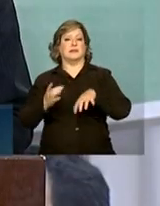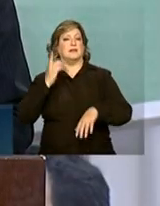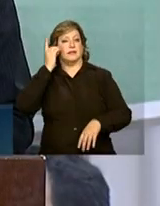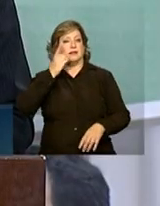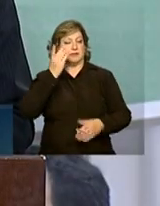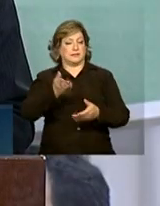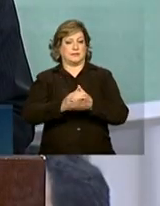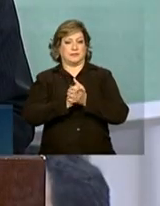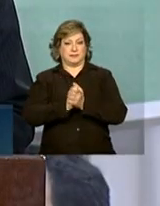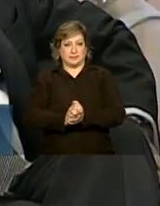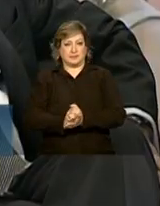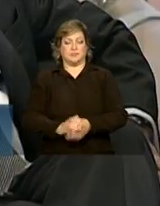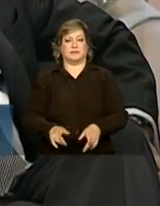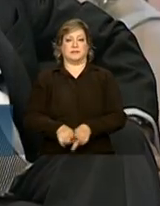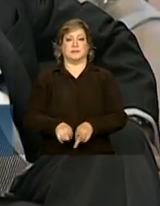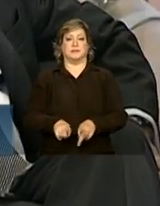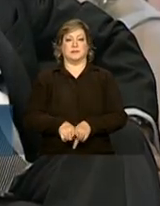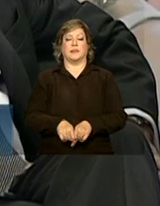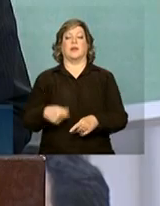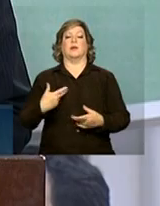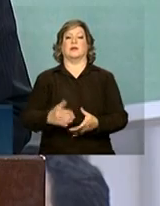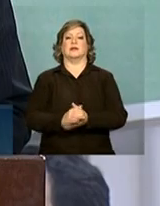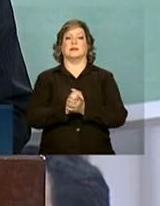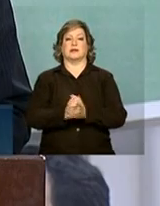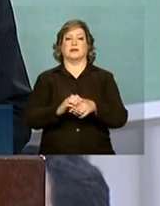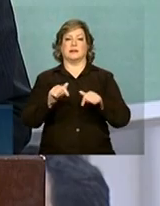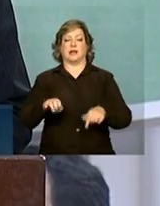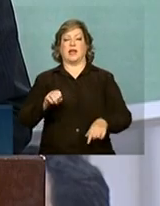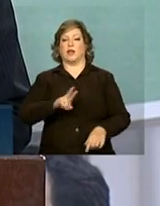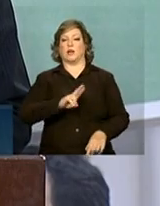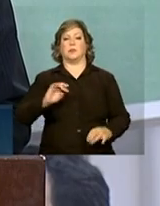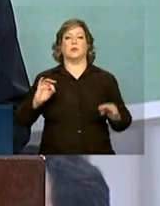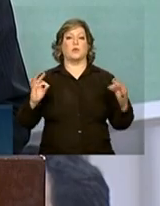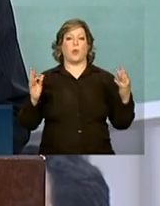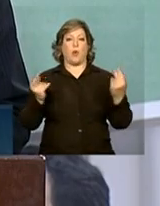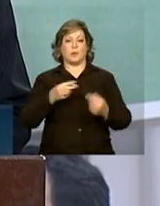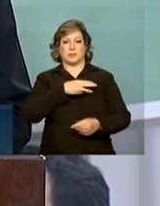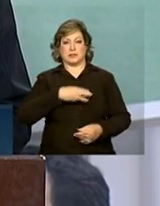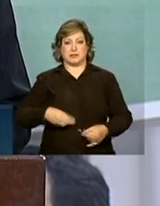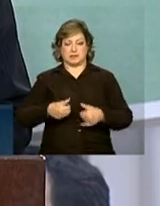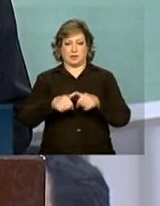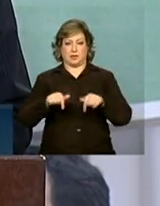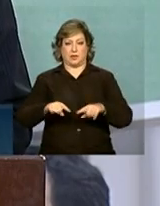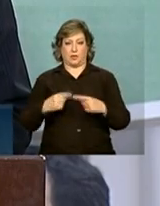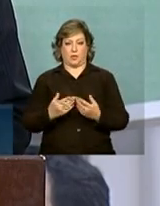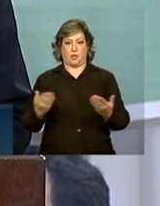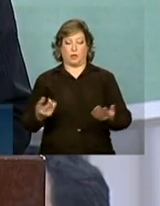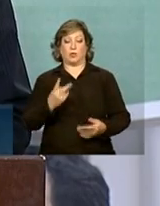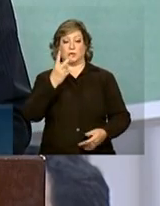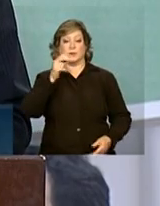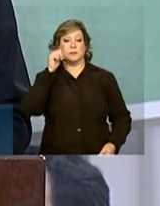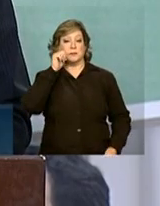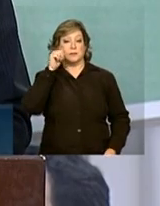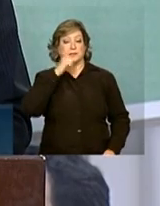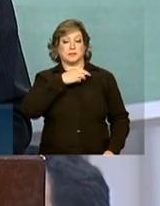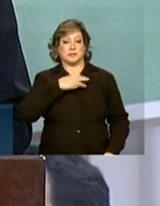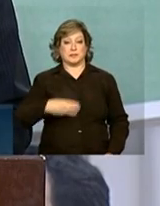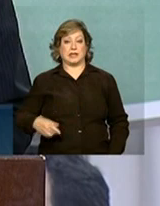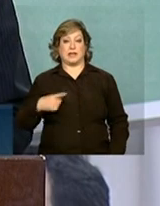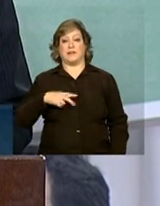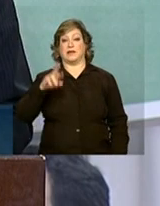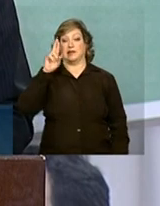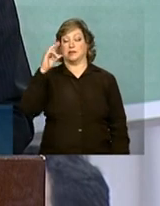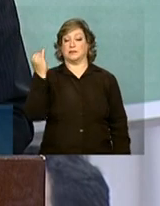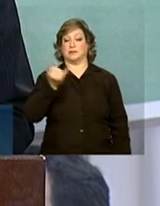Eduardo Alves. Queria saudar também aqui, em nome de todos os ministros presentes, duas ministras que tiveram um papel extraordinário